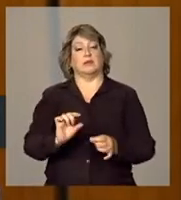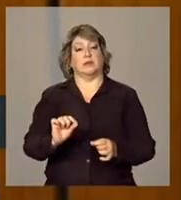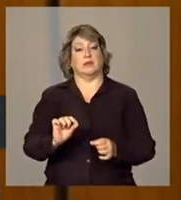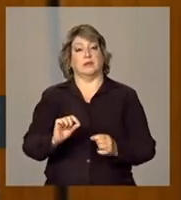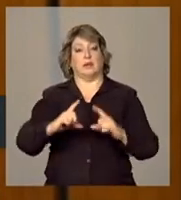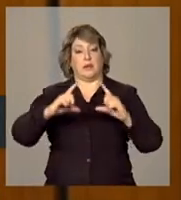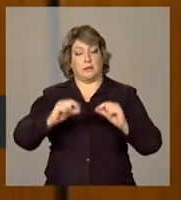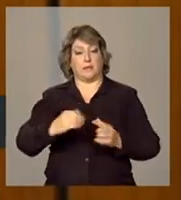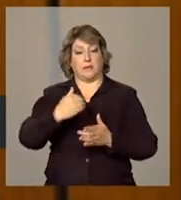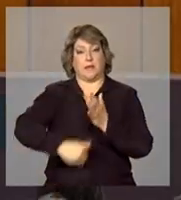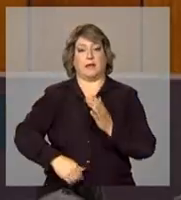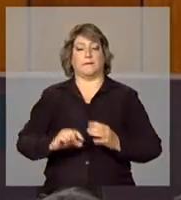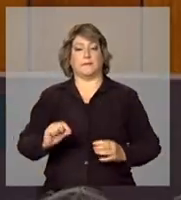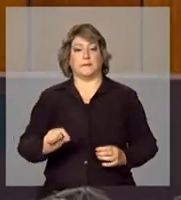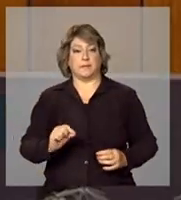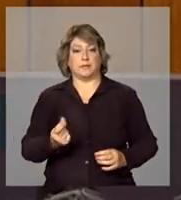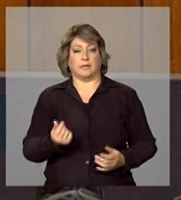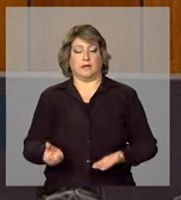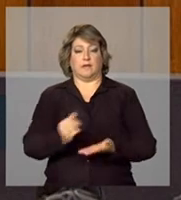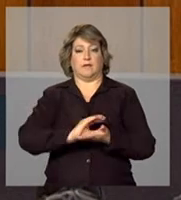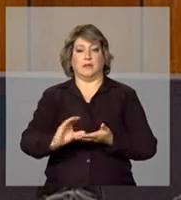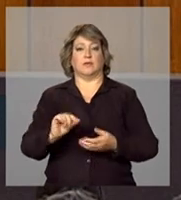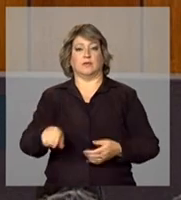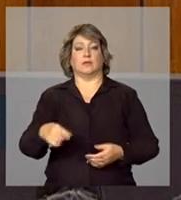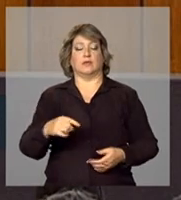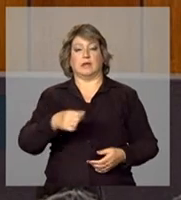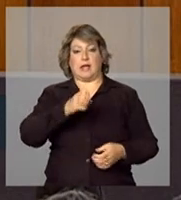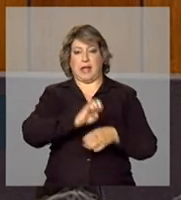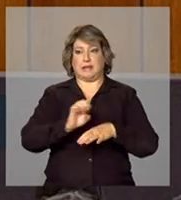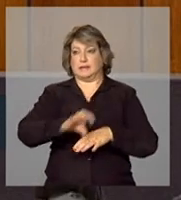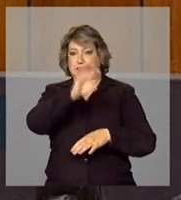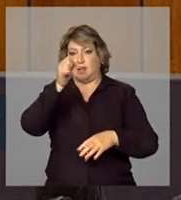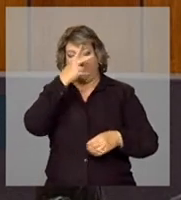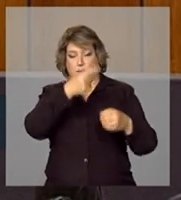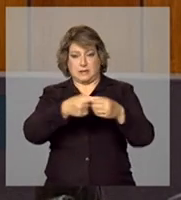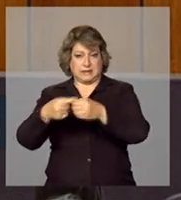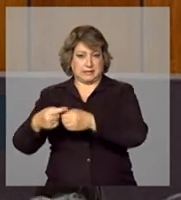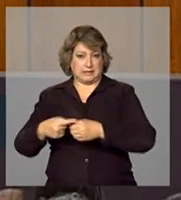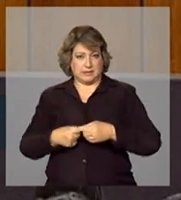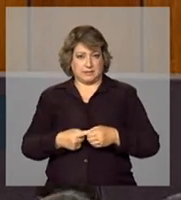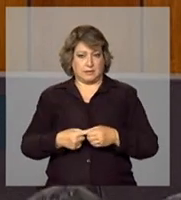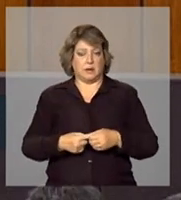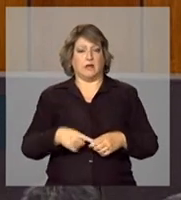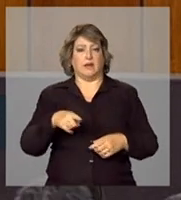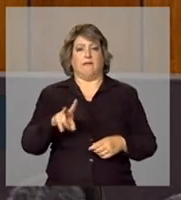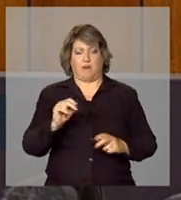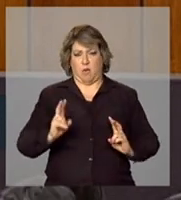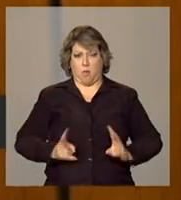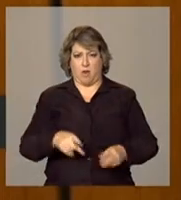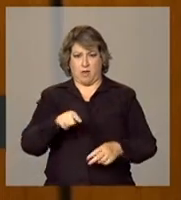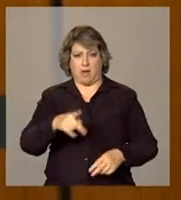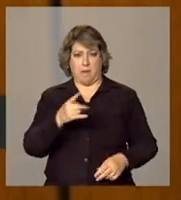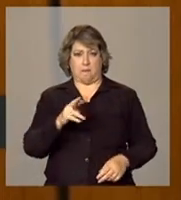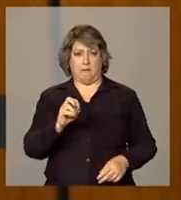investimentos de estados e municípios senhores se o governo vai manter essa essa previsão e se